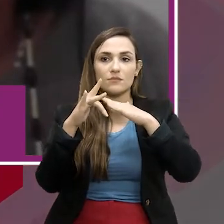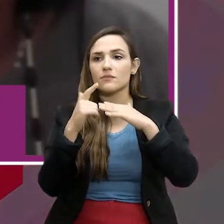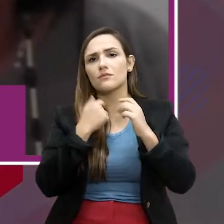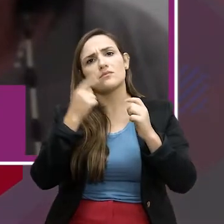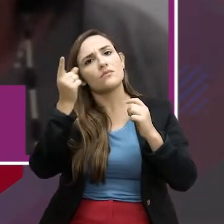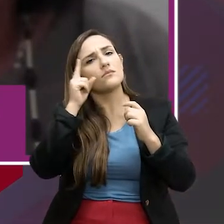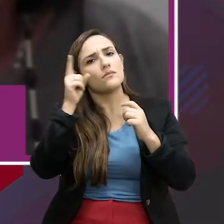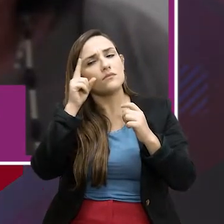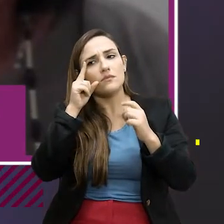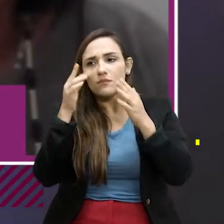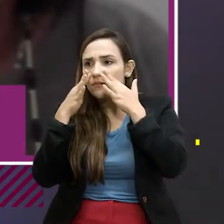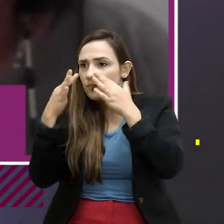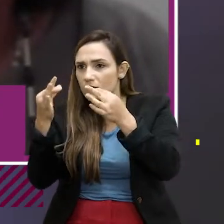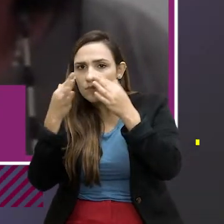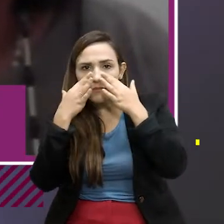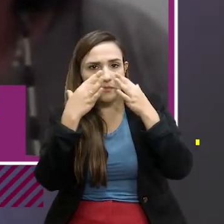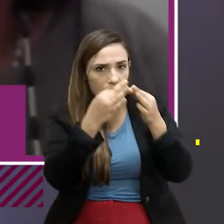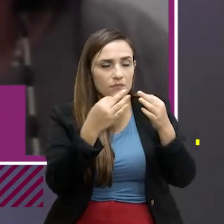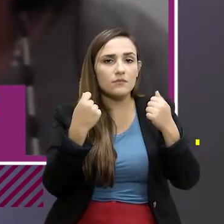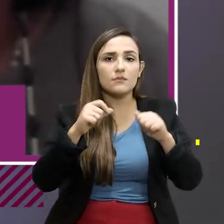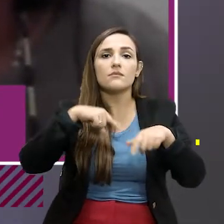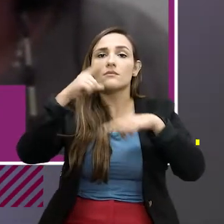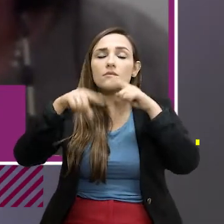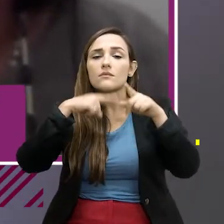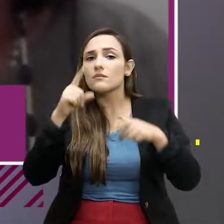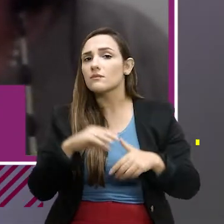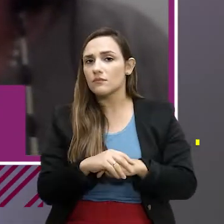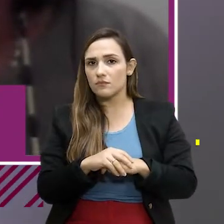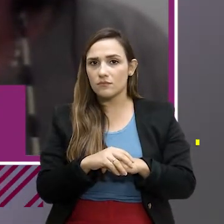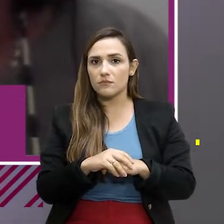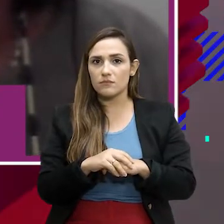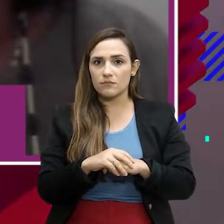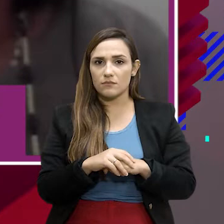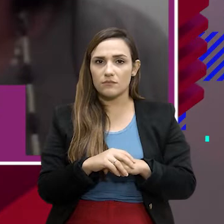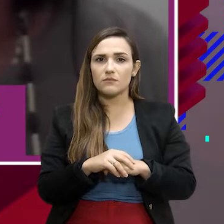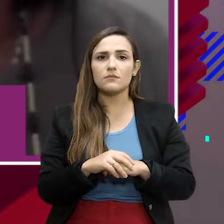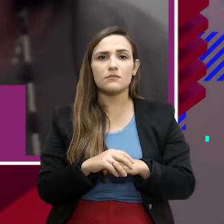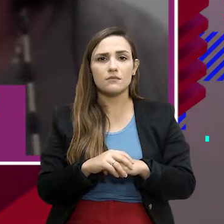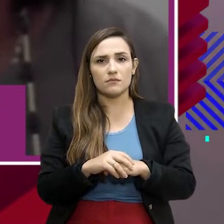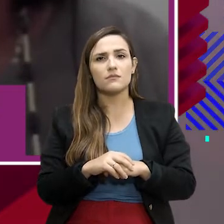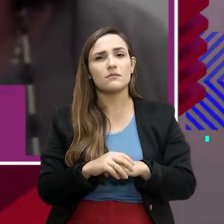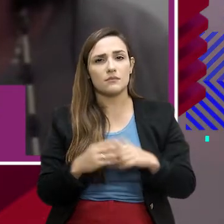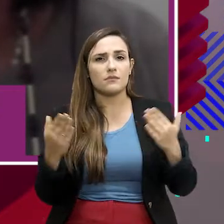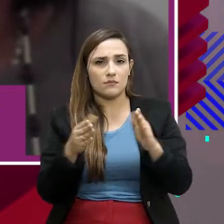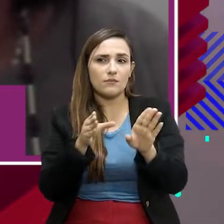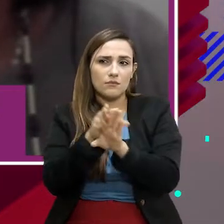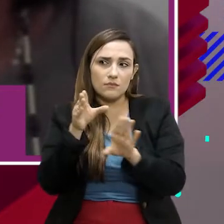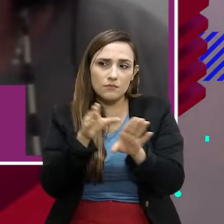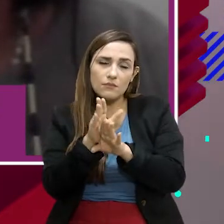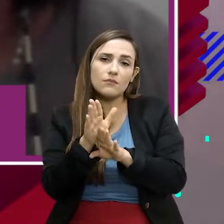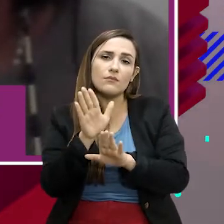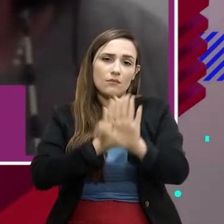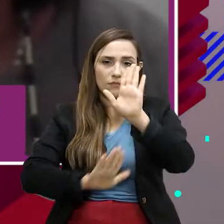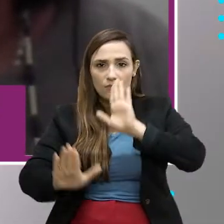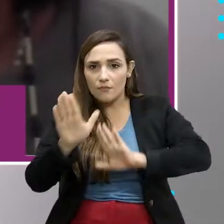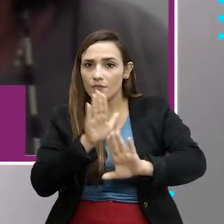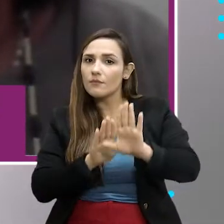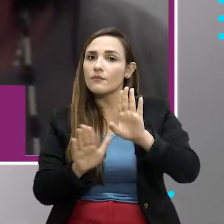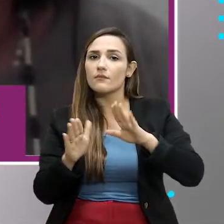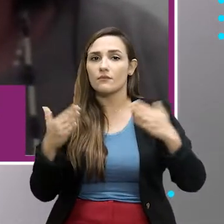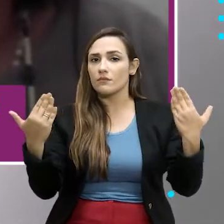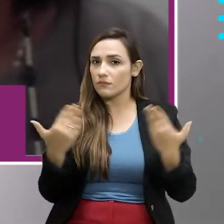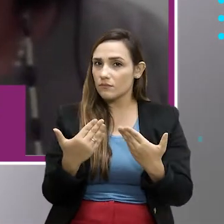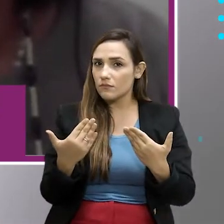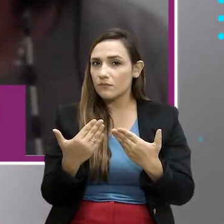redes sociais e aquilo que a gente escuta no nosso dia a dia também, importante a gente tirar essa dúvida, terminar com orientações, falar sobre